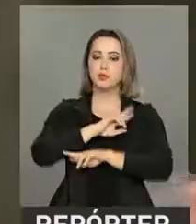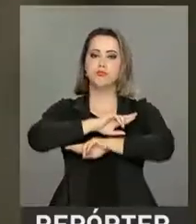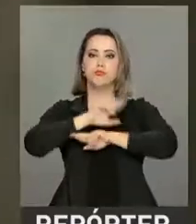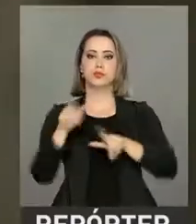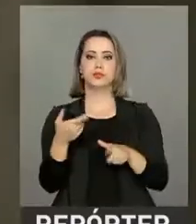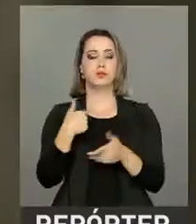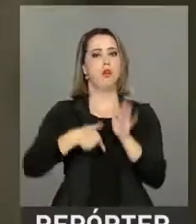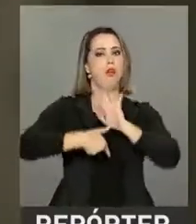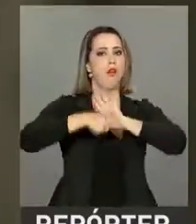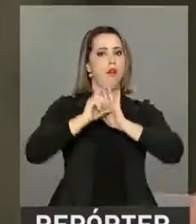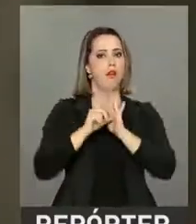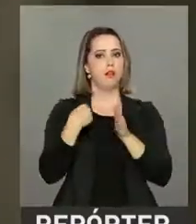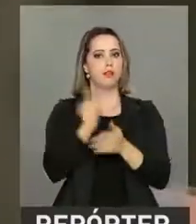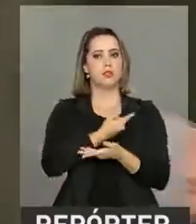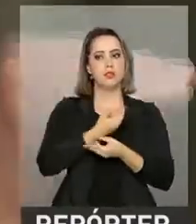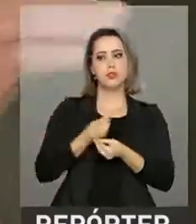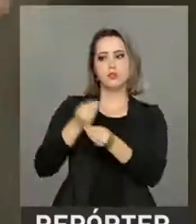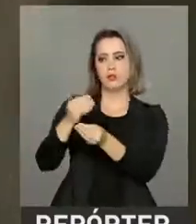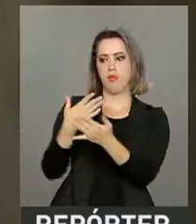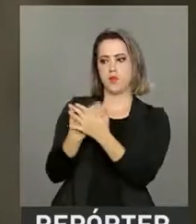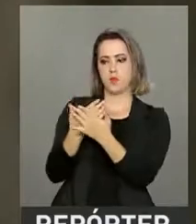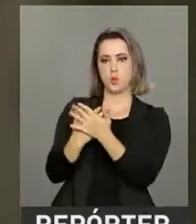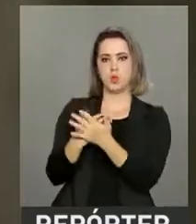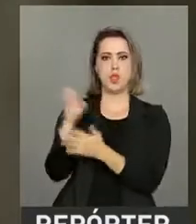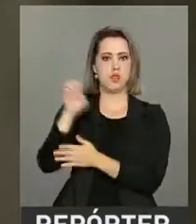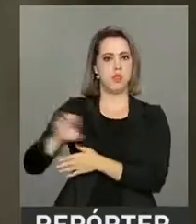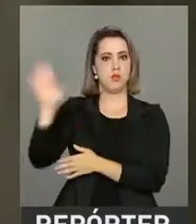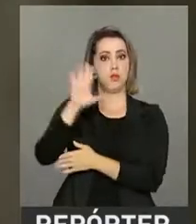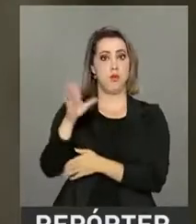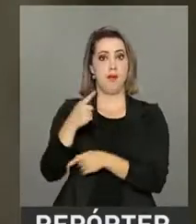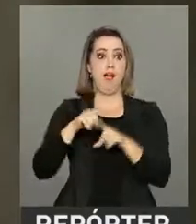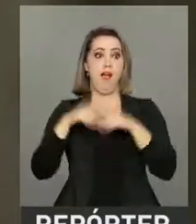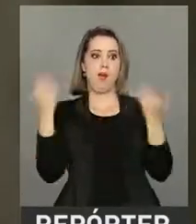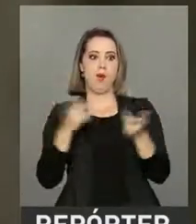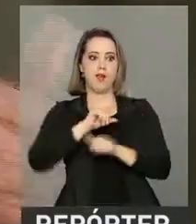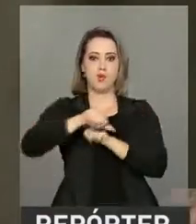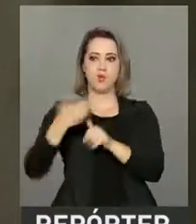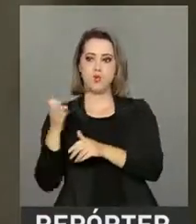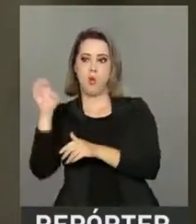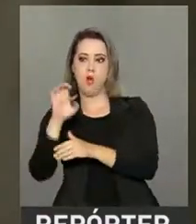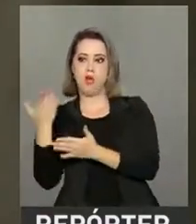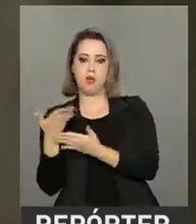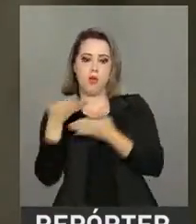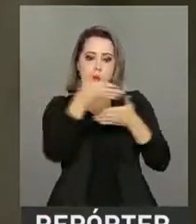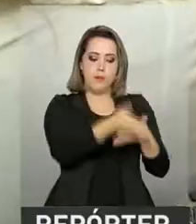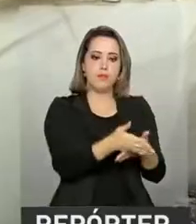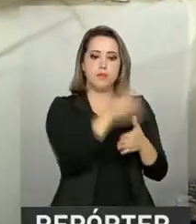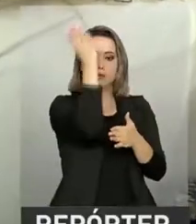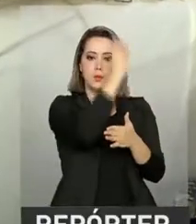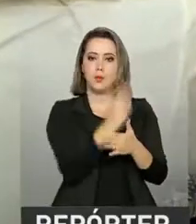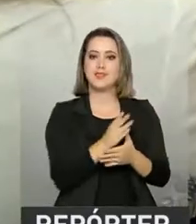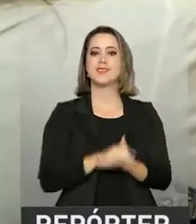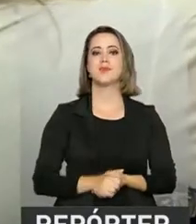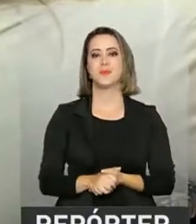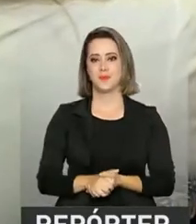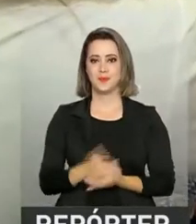antes a gente mandava o filho estudar na europa agora europa quando filhos estudar no brasil